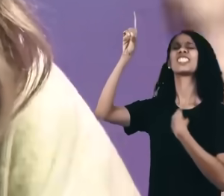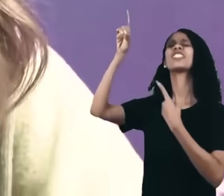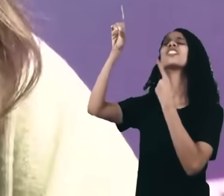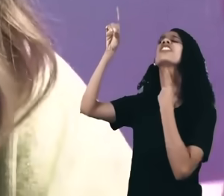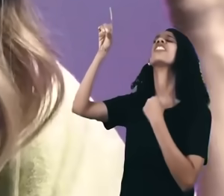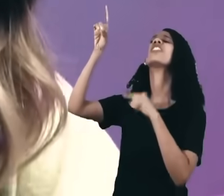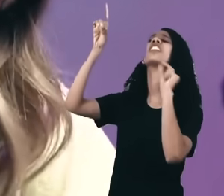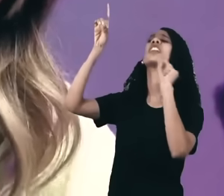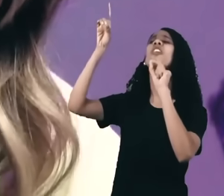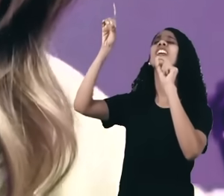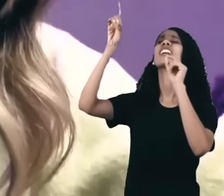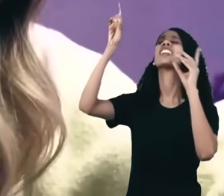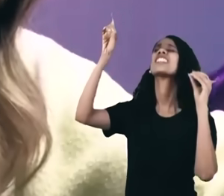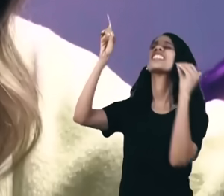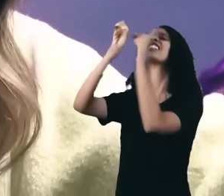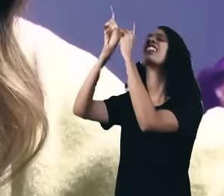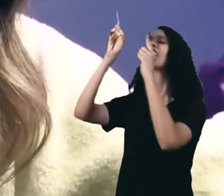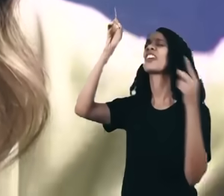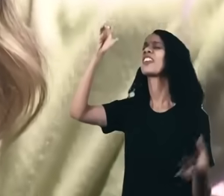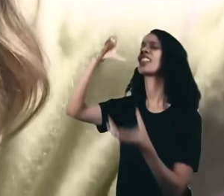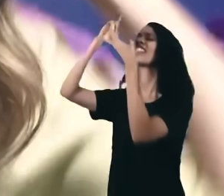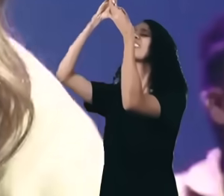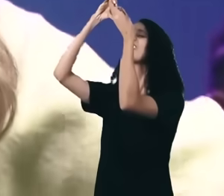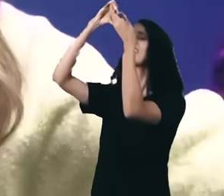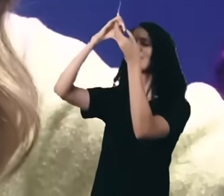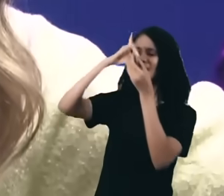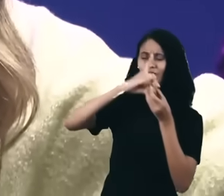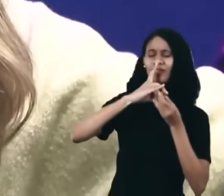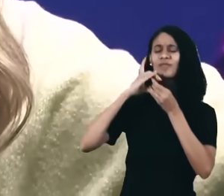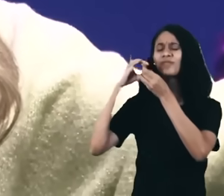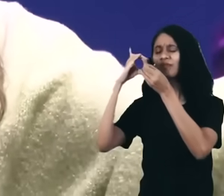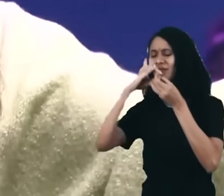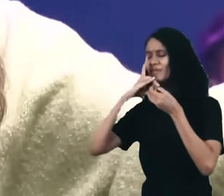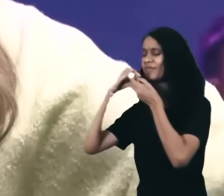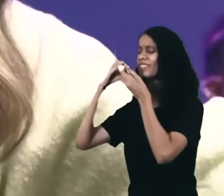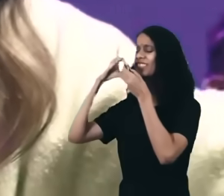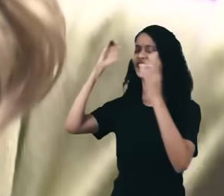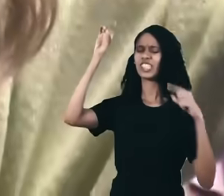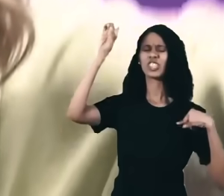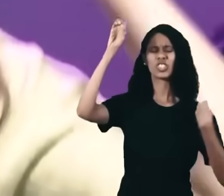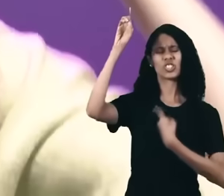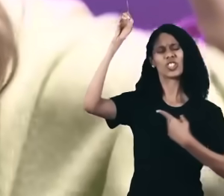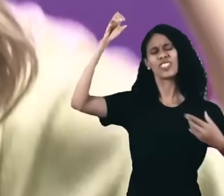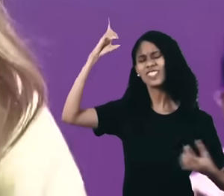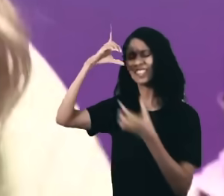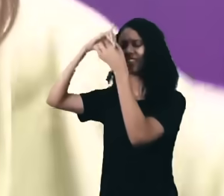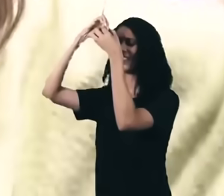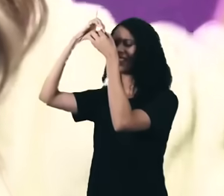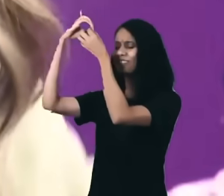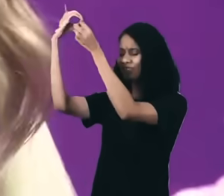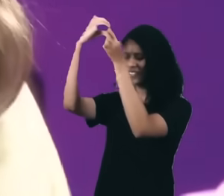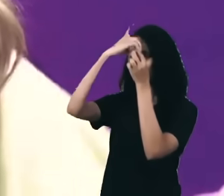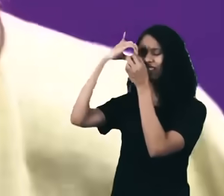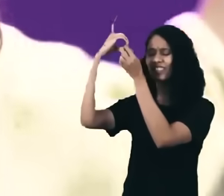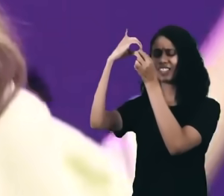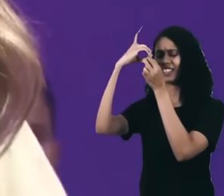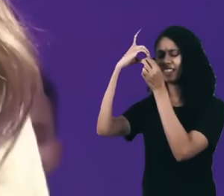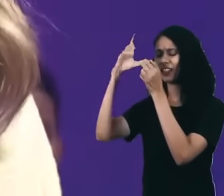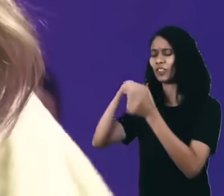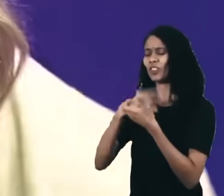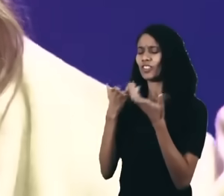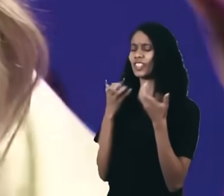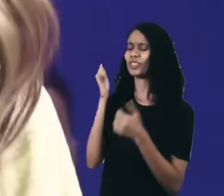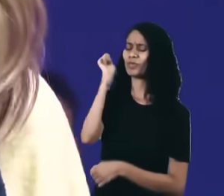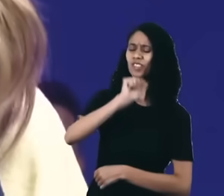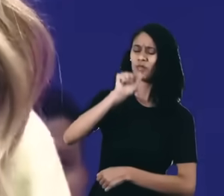é sermos achadas em Ti. É sermos achadas em Ti. Nós queremos ser